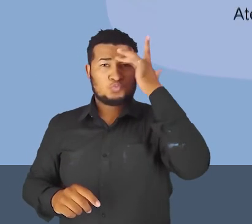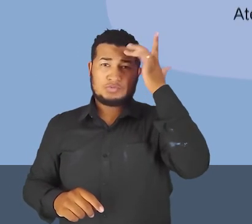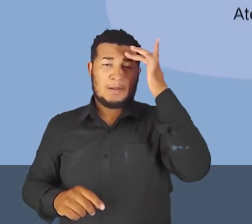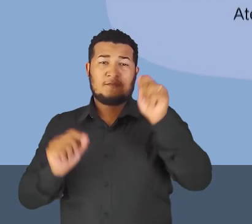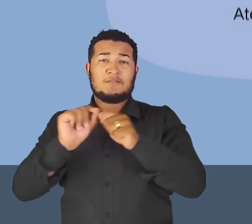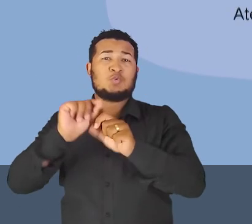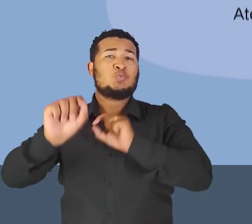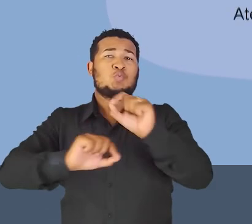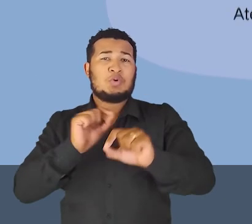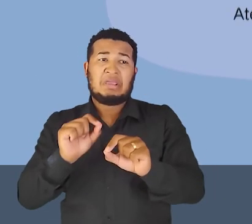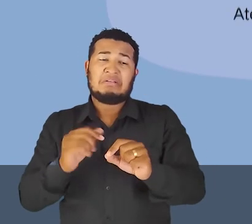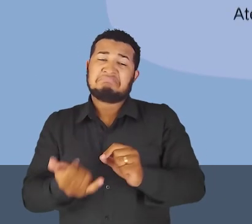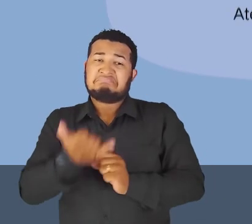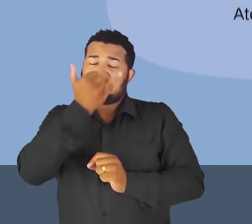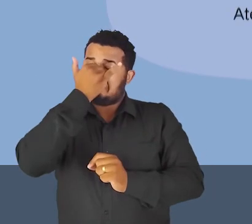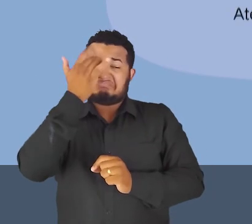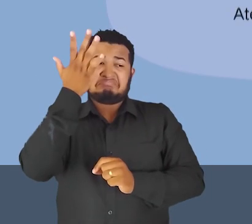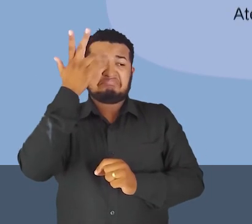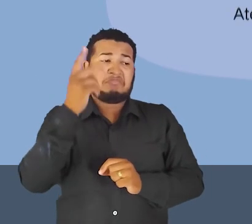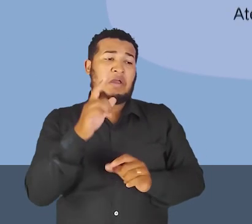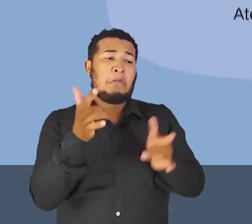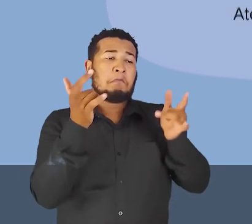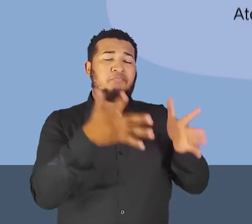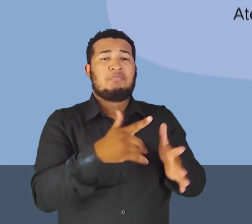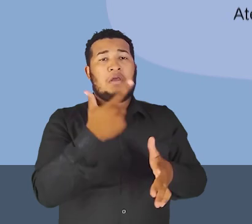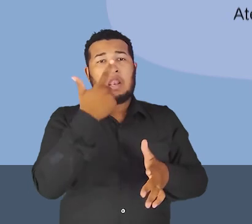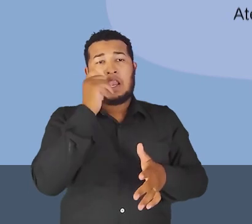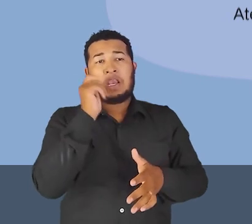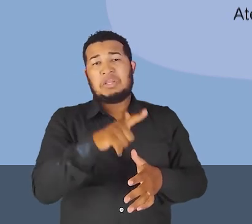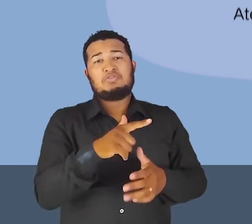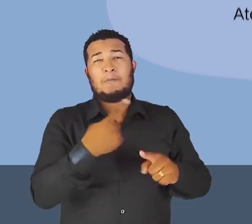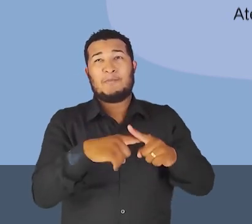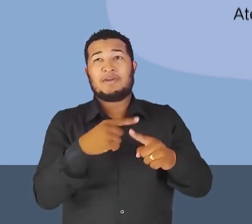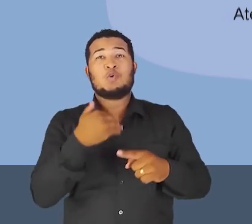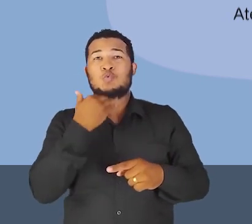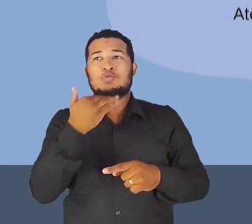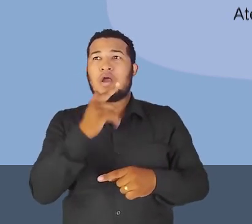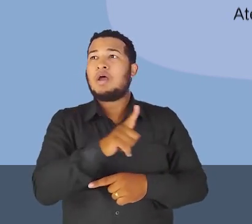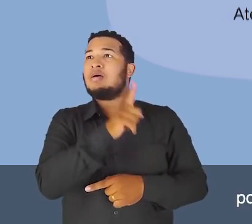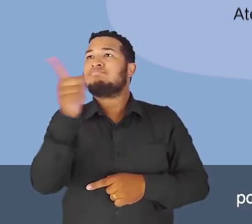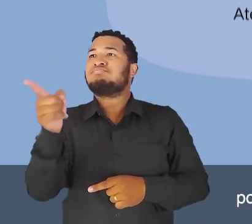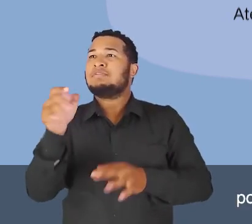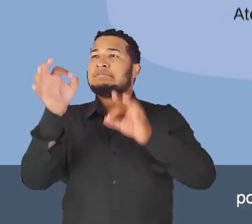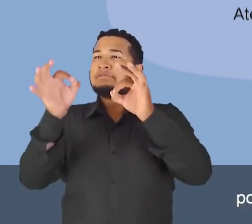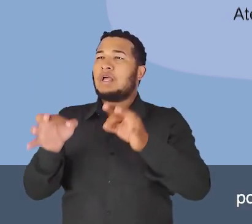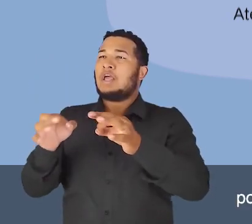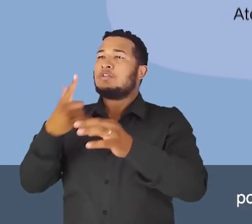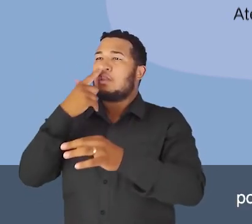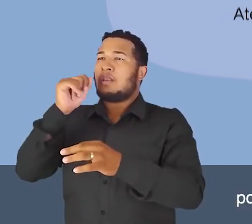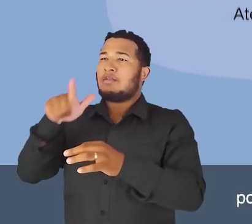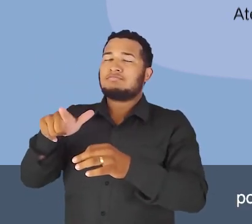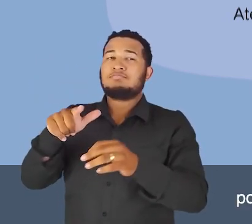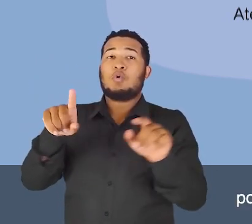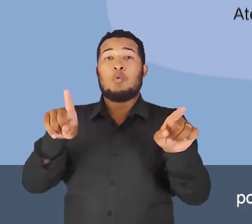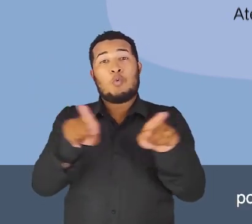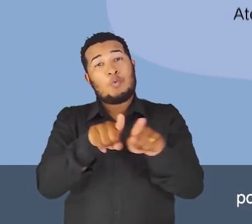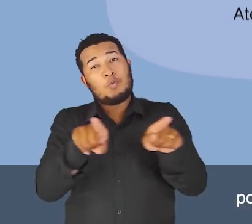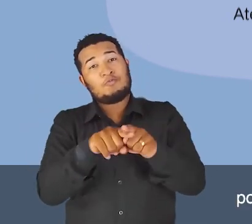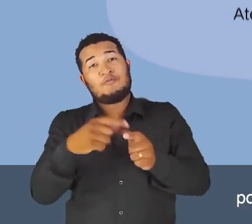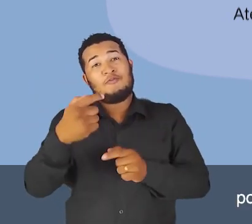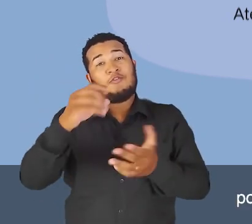ela e acabam jogando no lixo comum. Por quê? Porque não encontram um lugar para devolver, porque não têm a consciência,